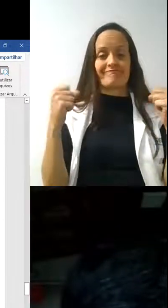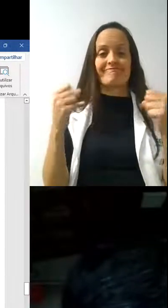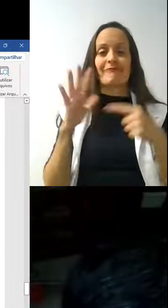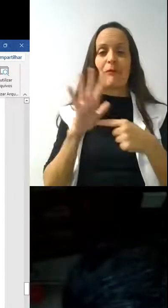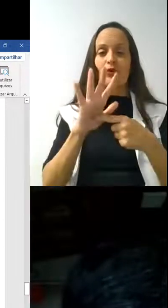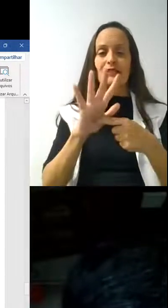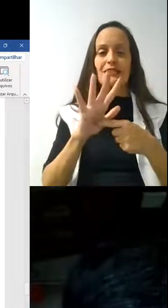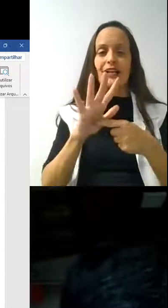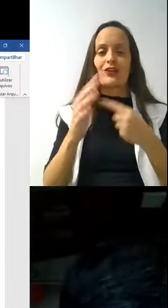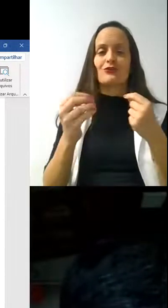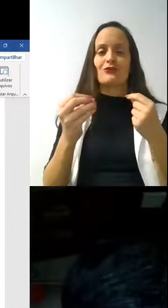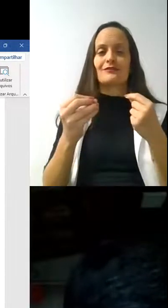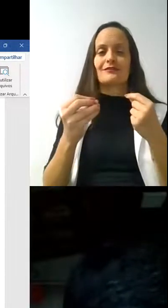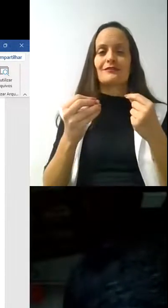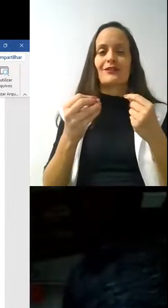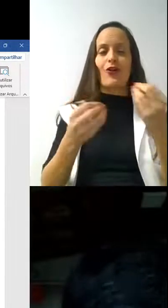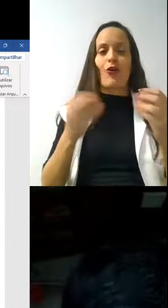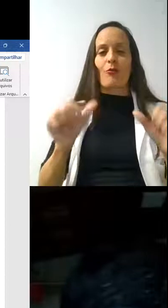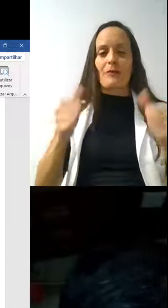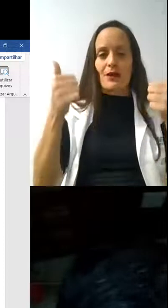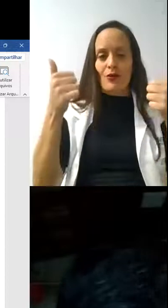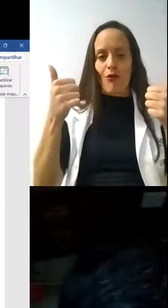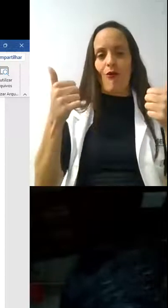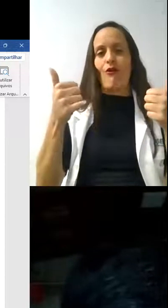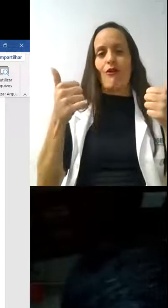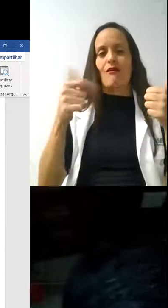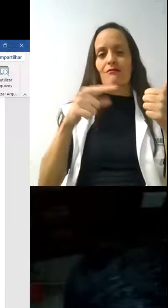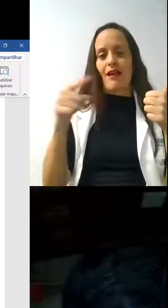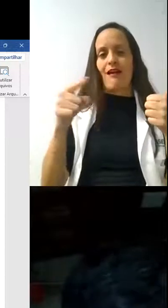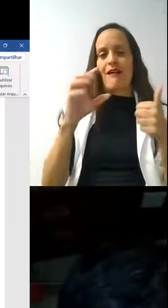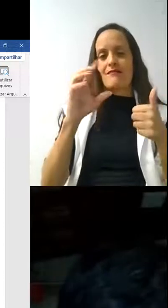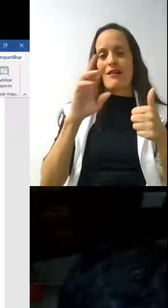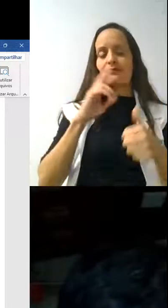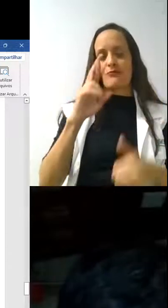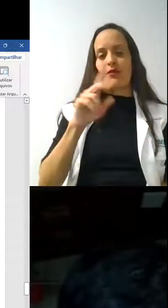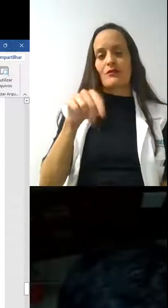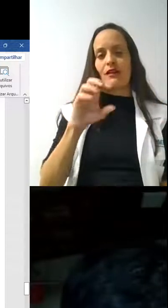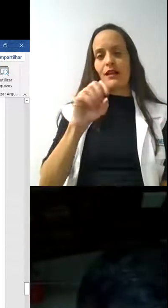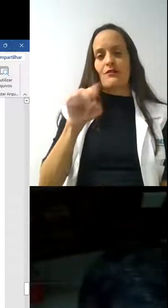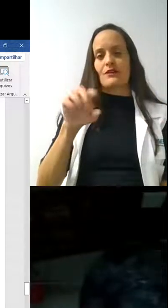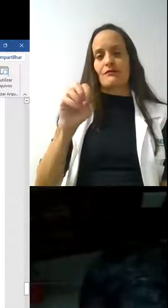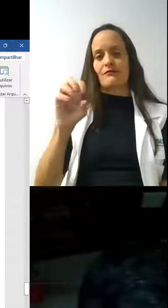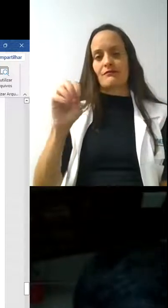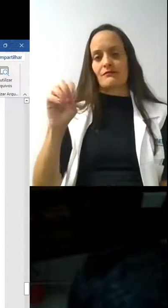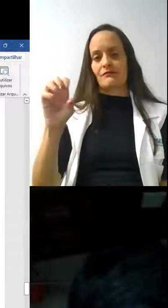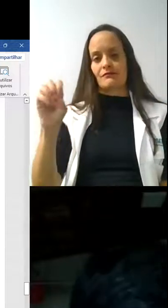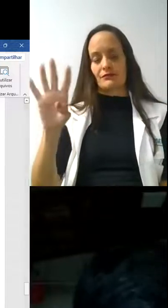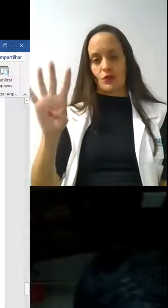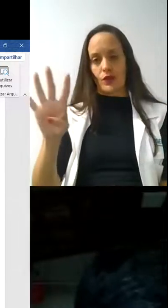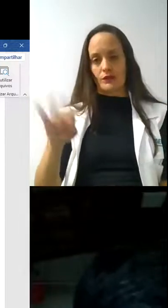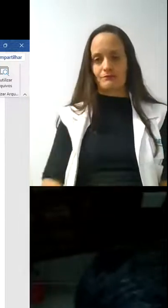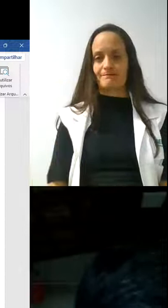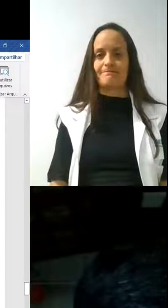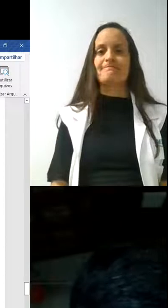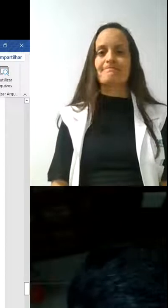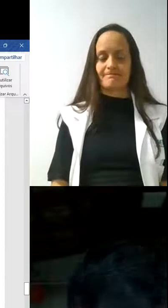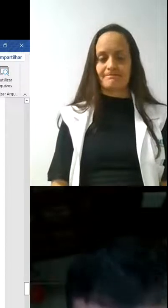0,40 depois da vírgula. 1, 2, 3, 4. O quê? Quilômetros. Beleza? E a